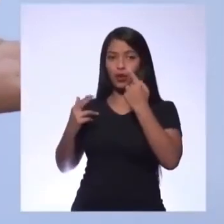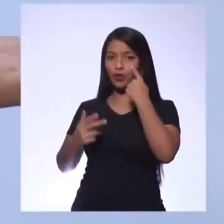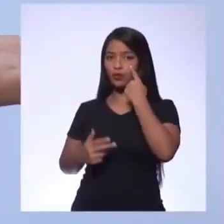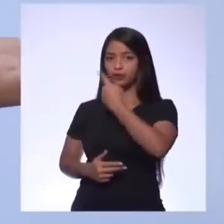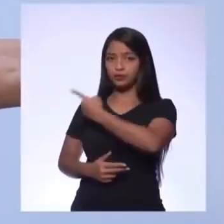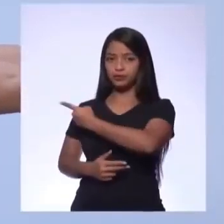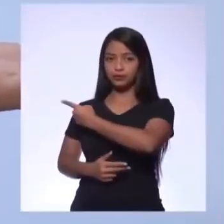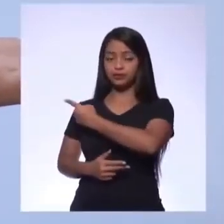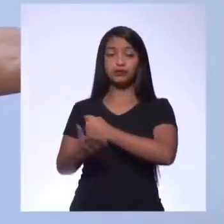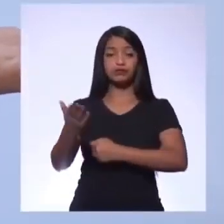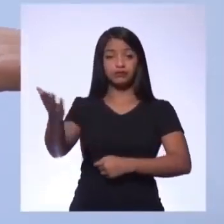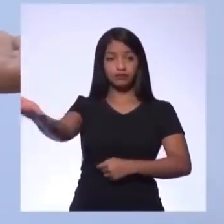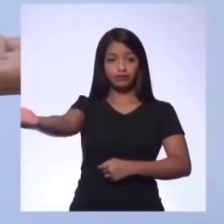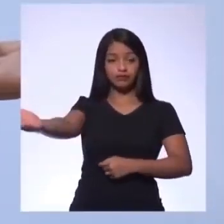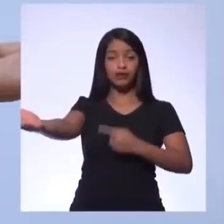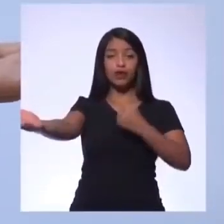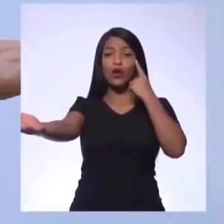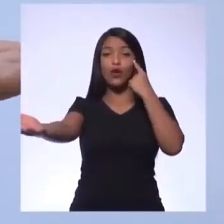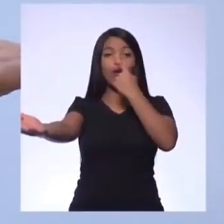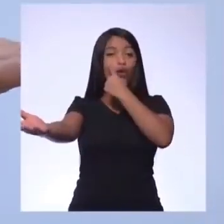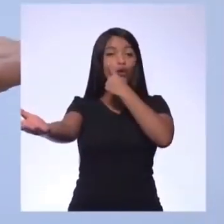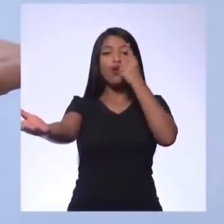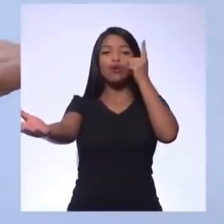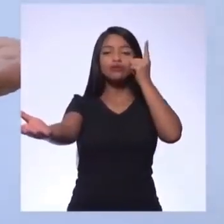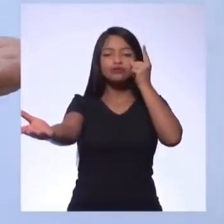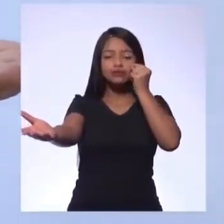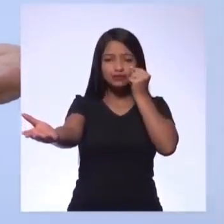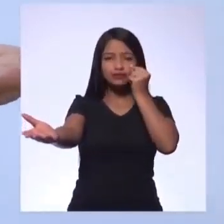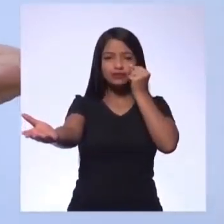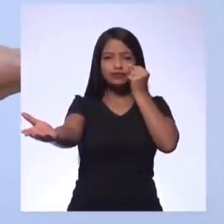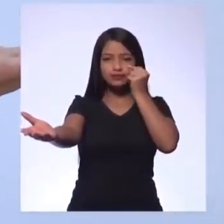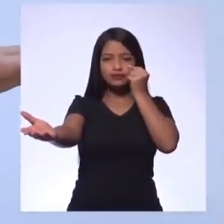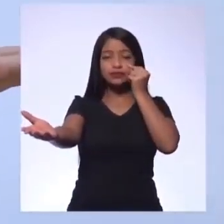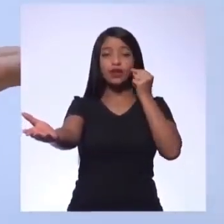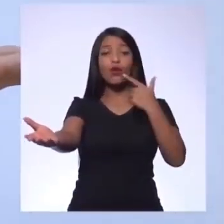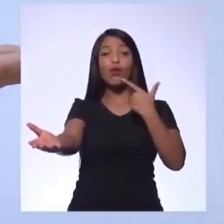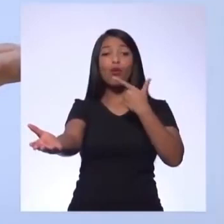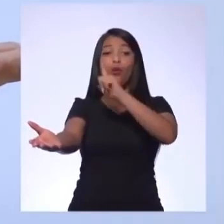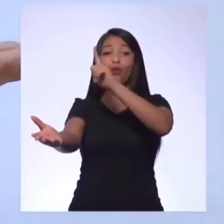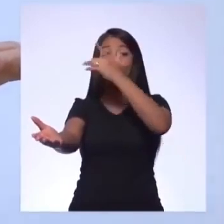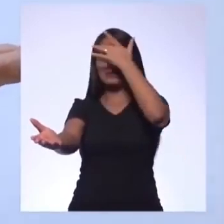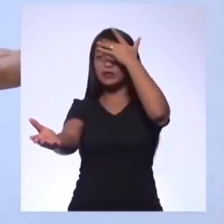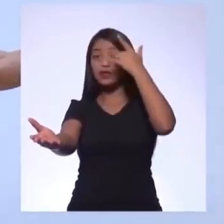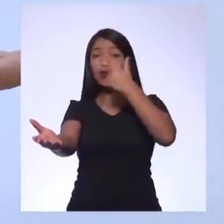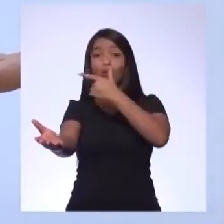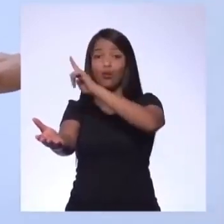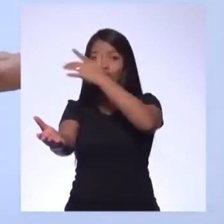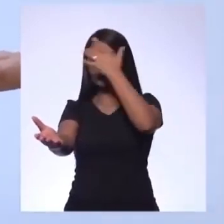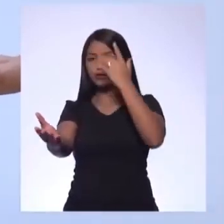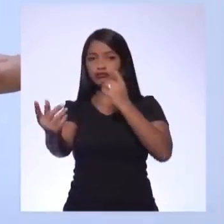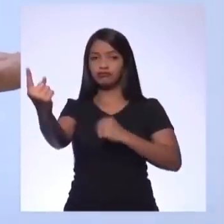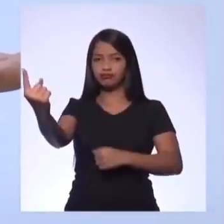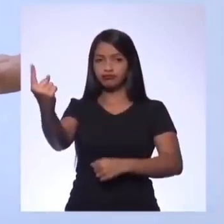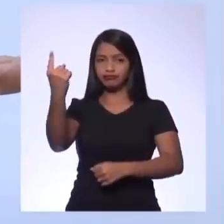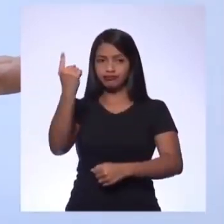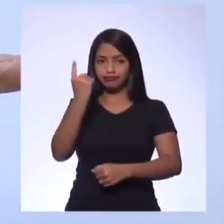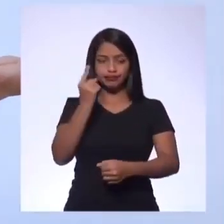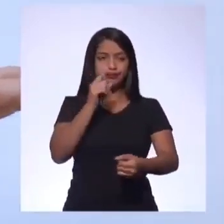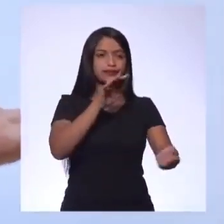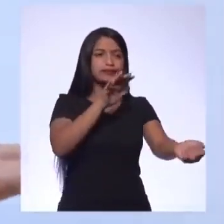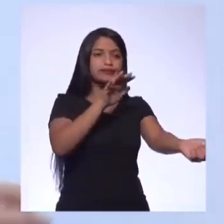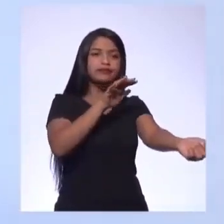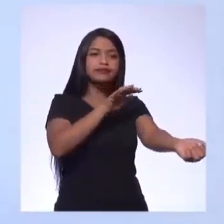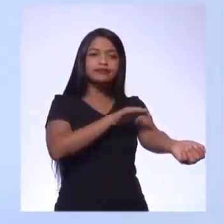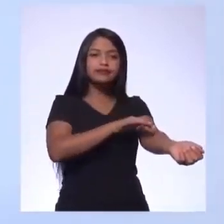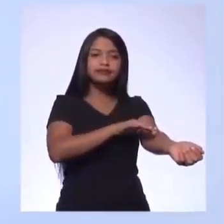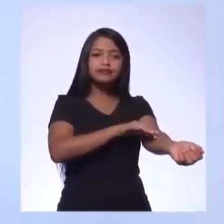e fecha os olhos. Aí você vai fazendo um movimento bem leve, sem tocar muito forte a pele da pessoa, e